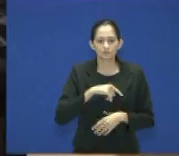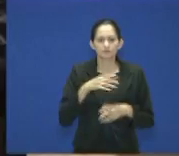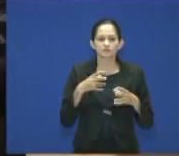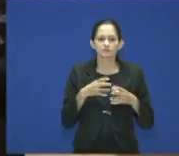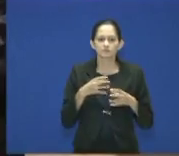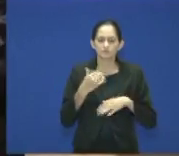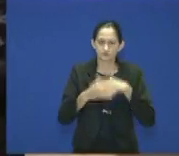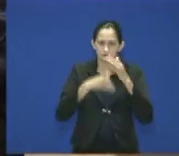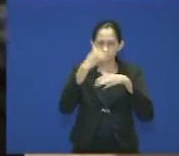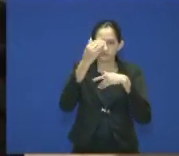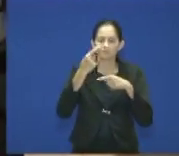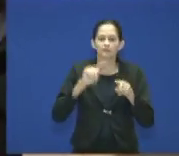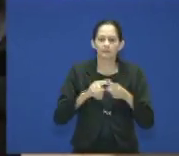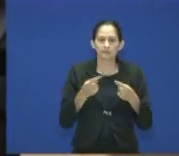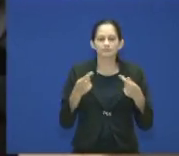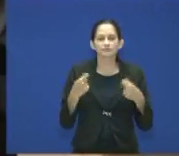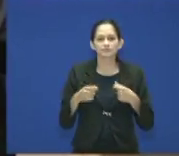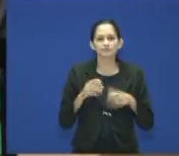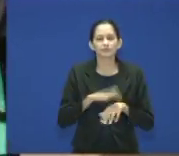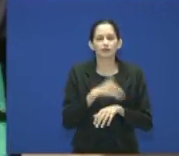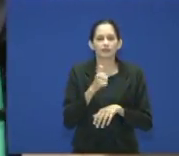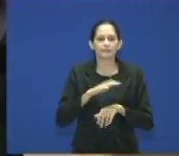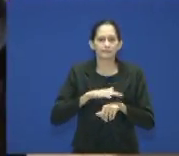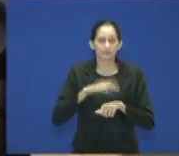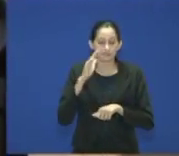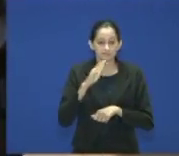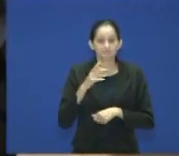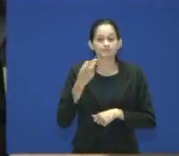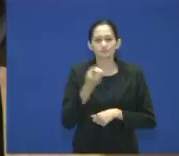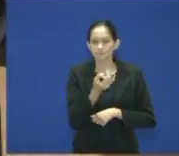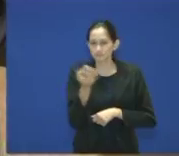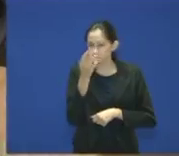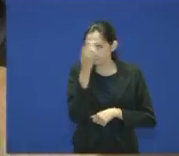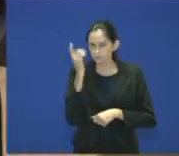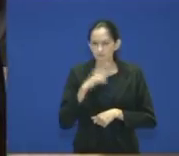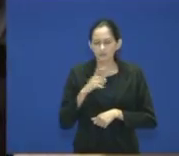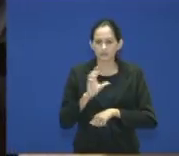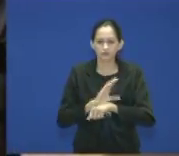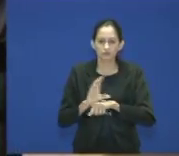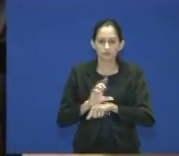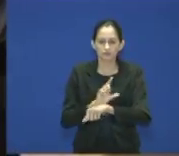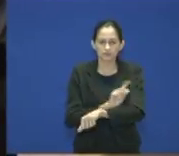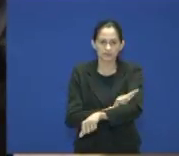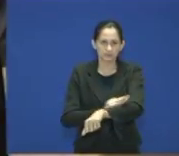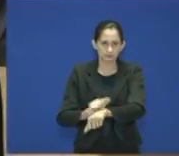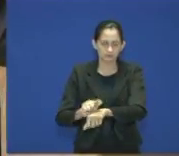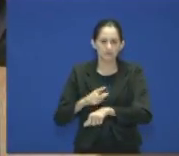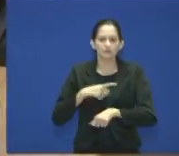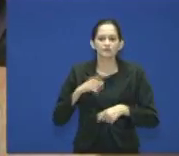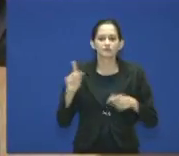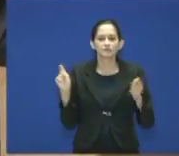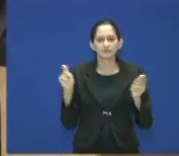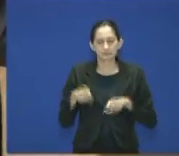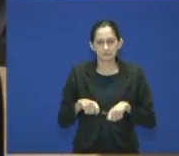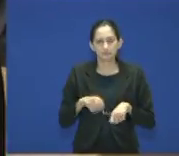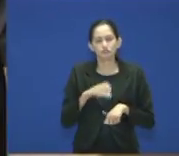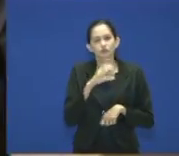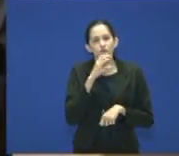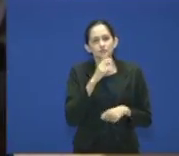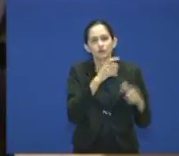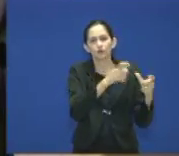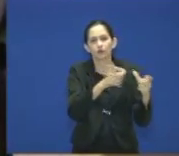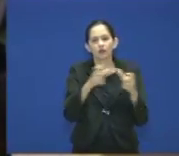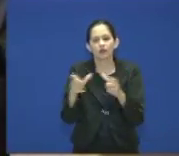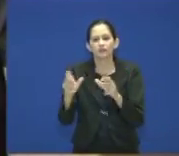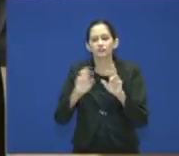crescer ainda mais. Alguns de nós tiveram, durante a graduação, a oportunidade de conhecer lugares diferentes